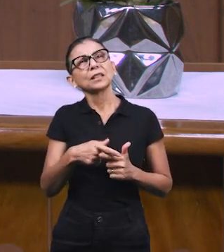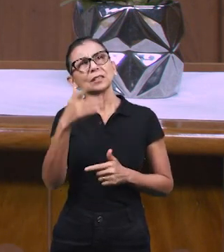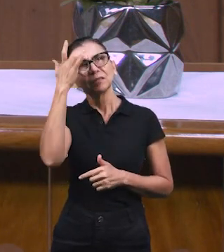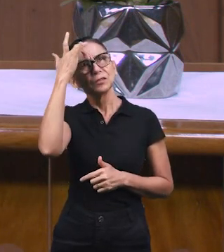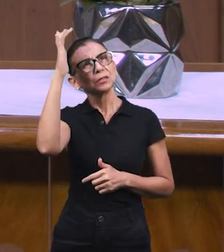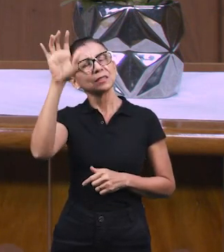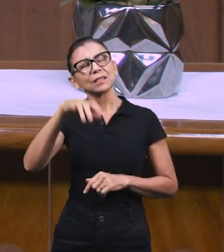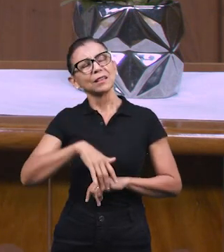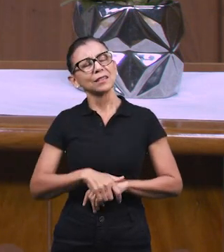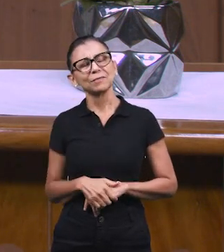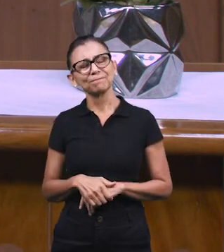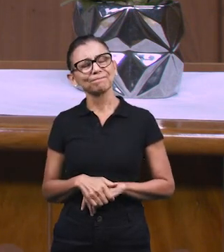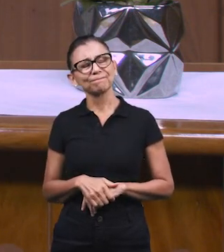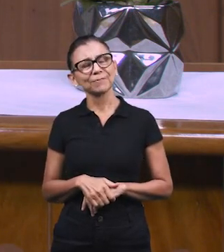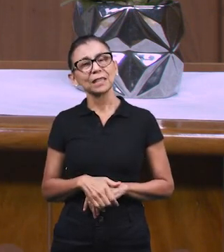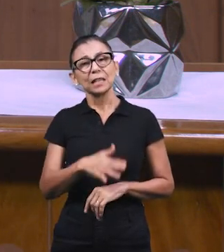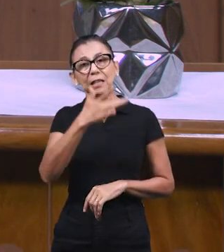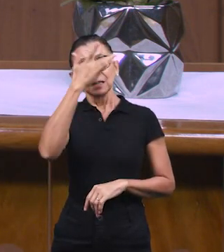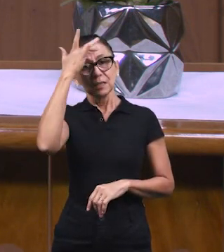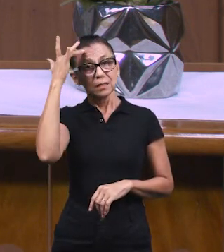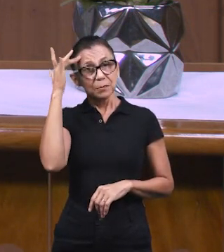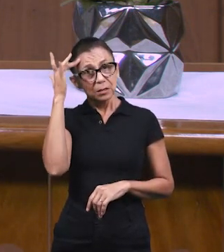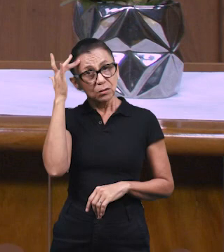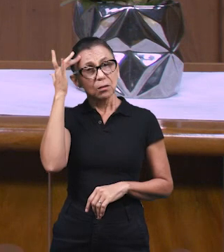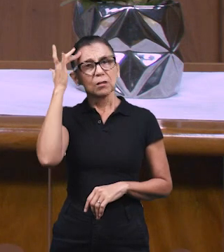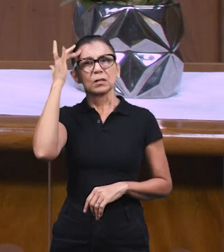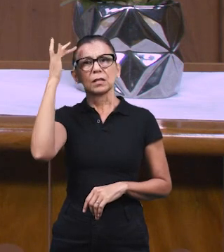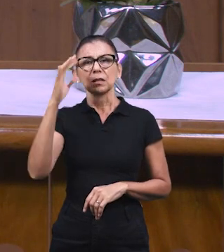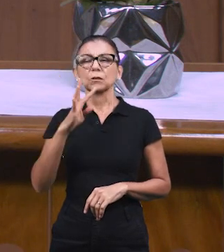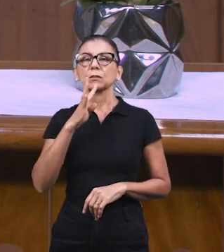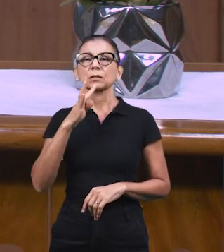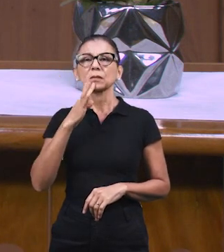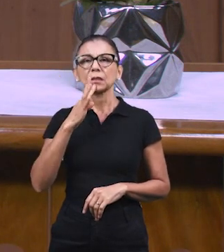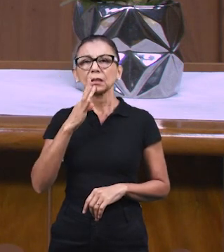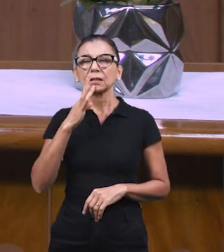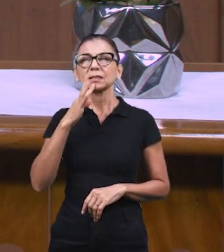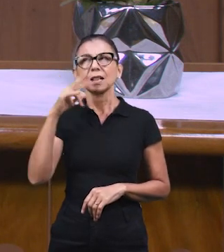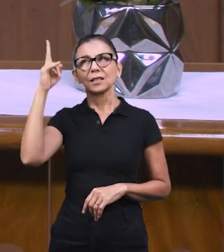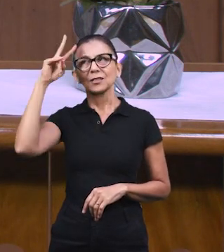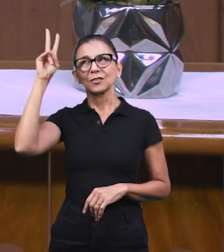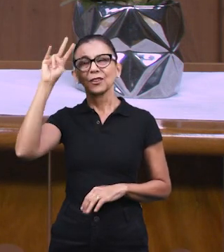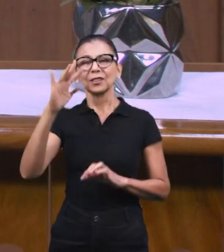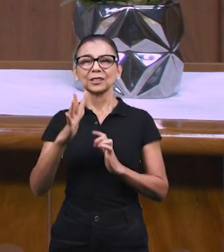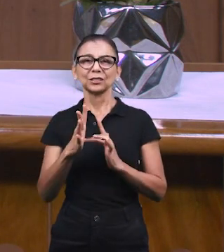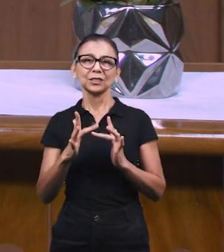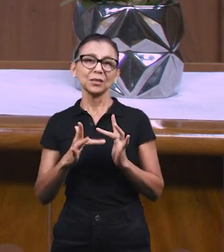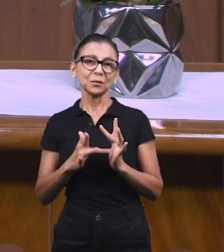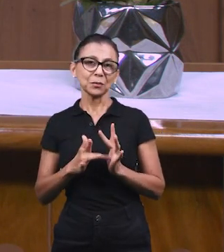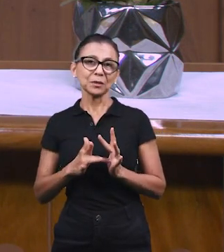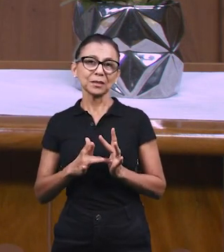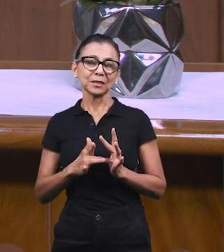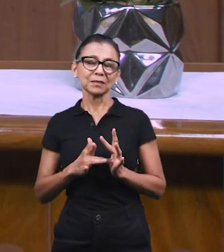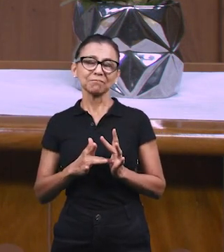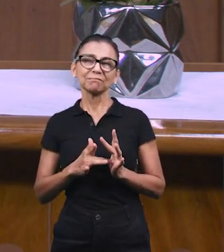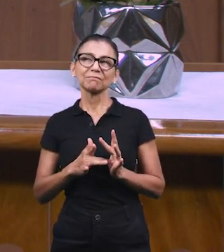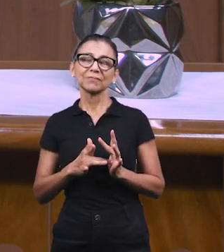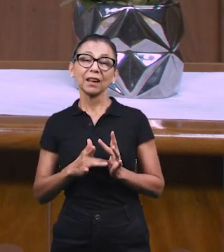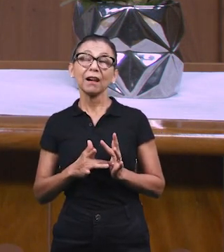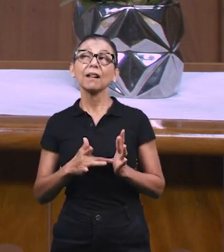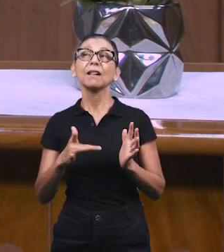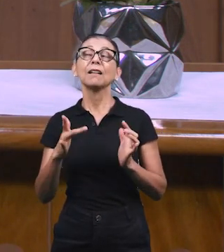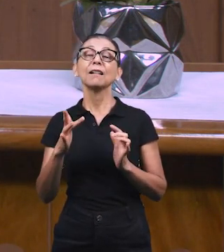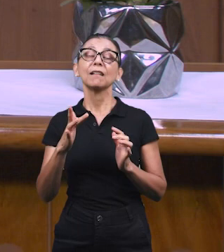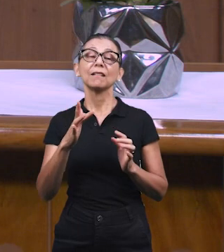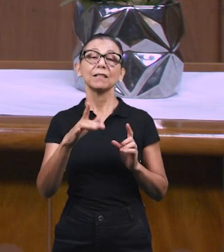contar a história de Jesus, que ele morreu e que ele ressuscitou. Mas nós estamos entendendo as Escrituras.